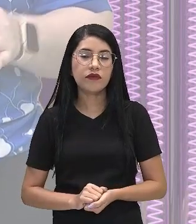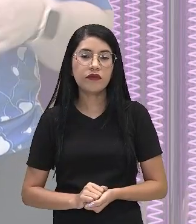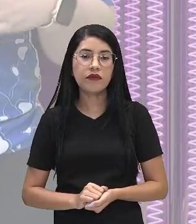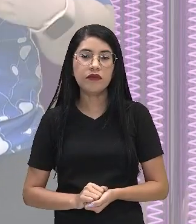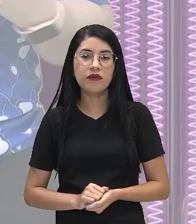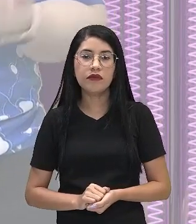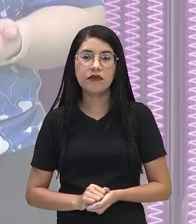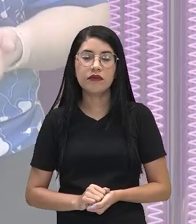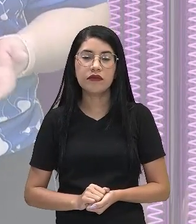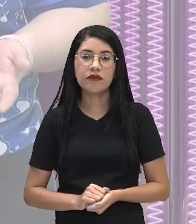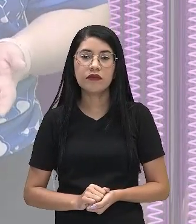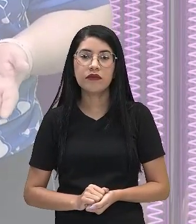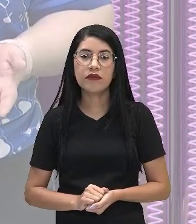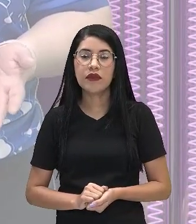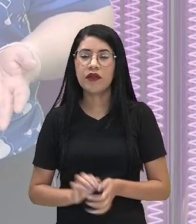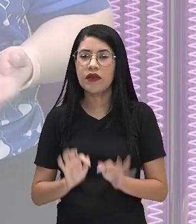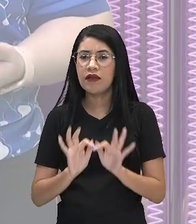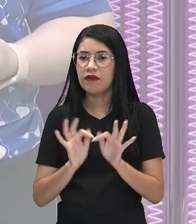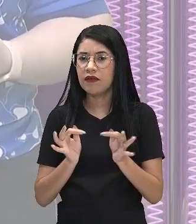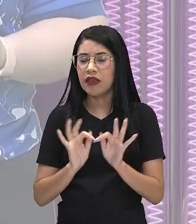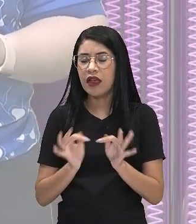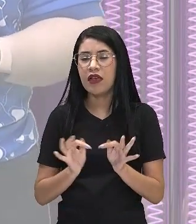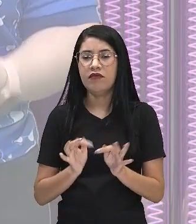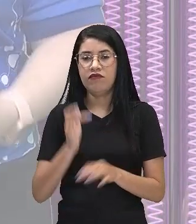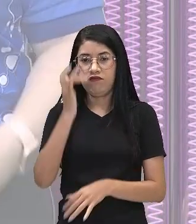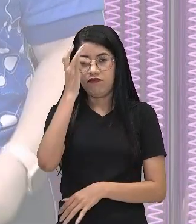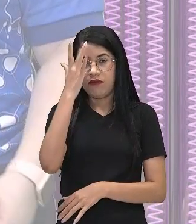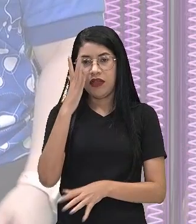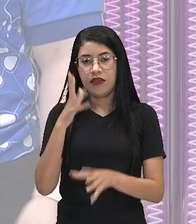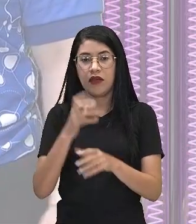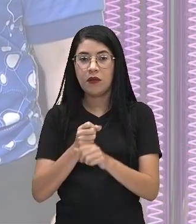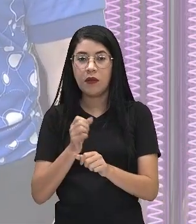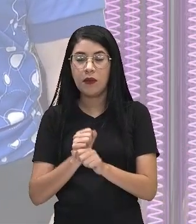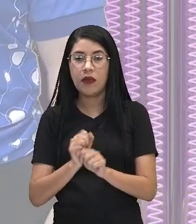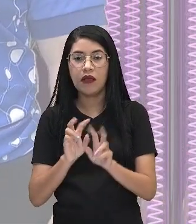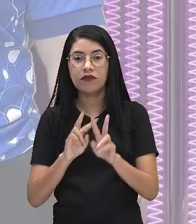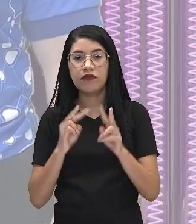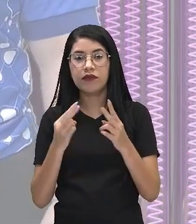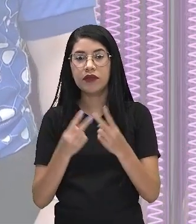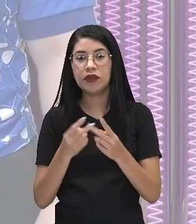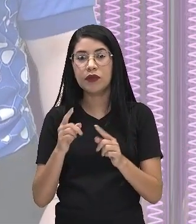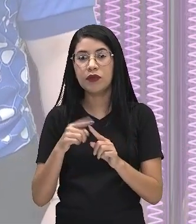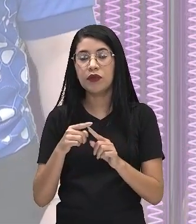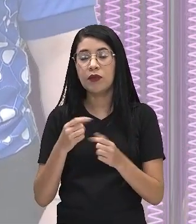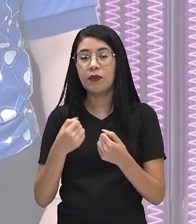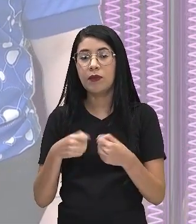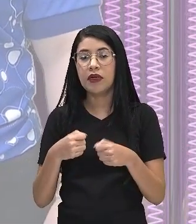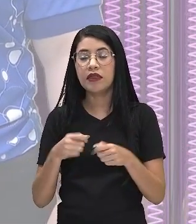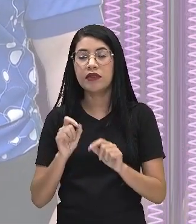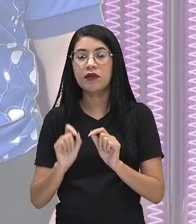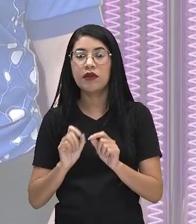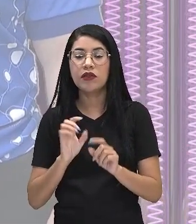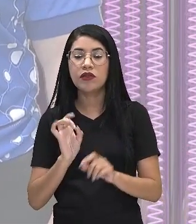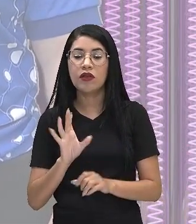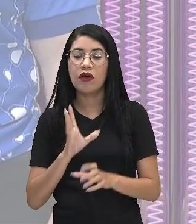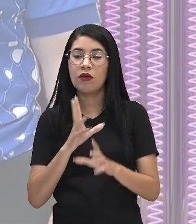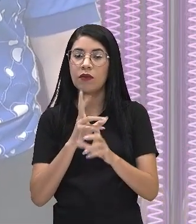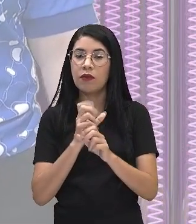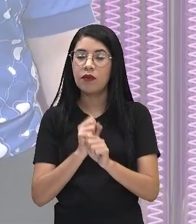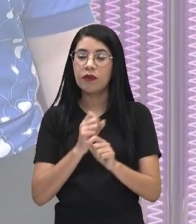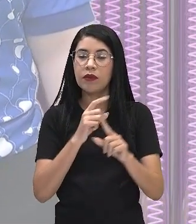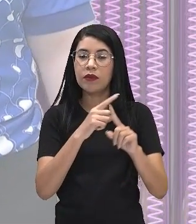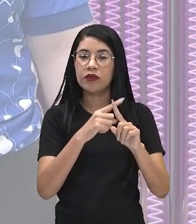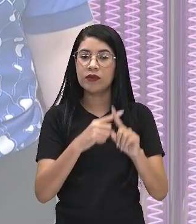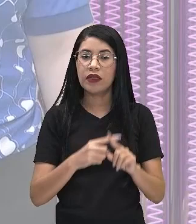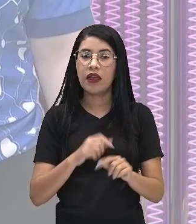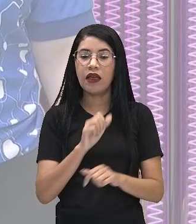altura. Então, é bem simples o cálculo do volume de um prisma aqui desse tipo, né? Porque basta a gente multiplicar essas três medidas.